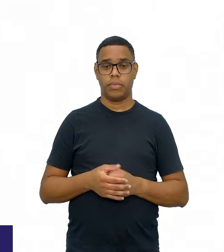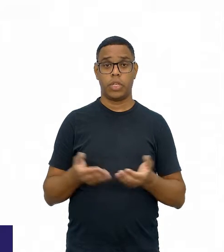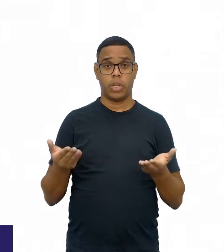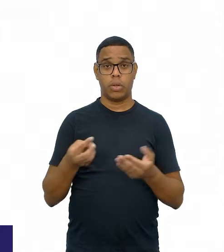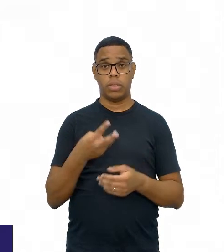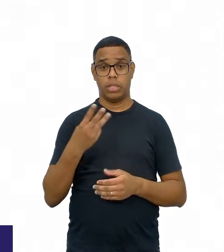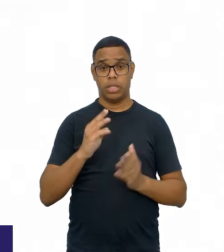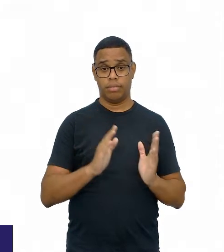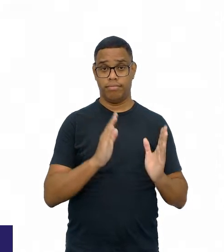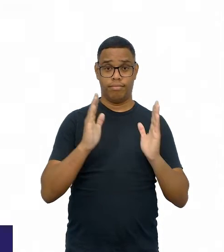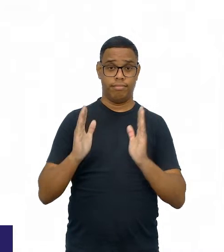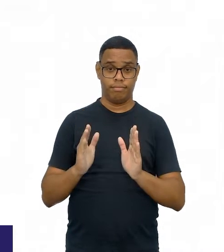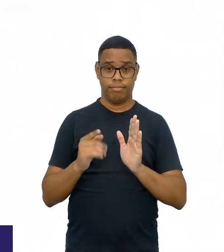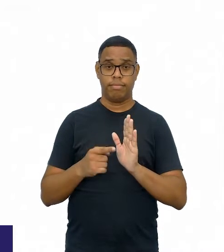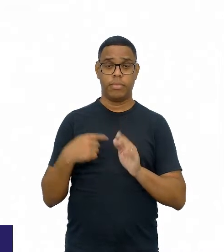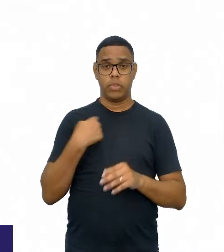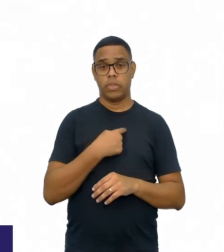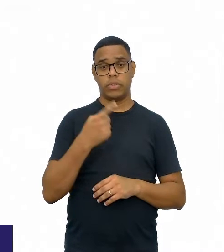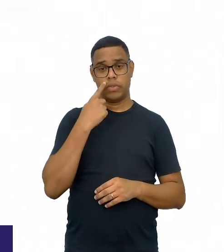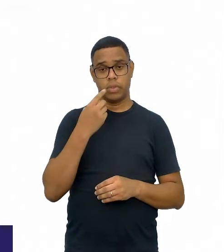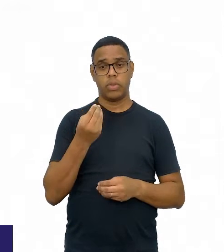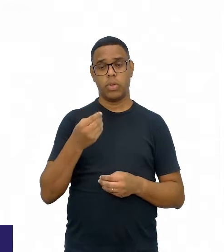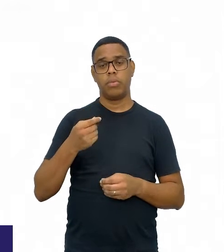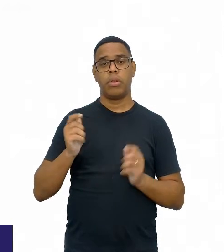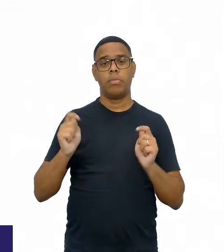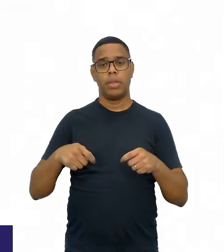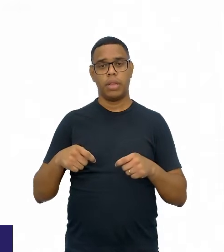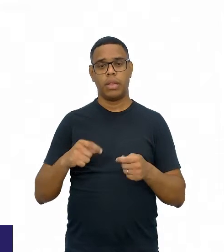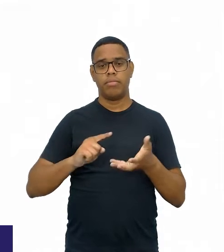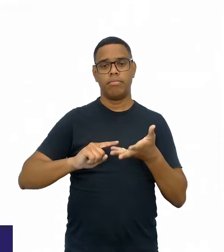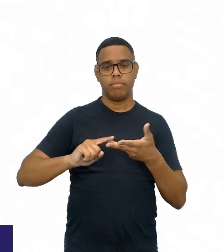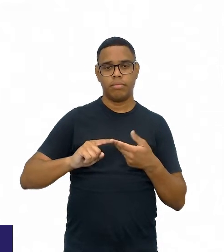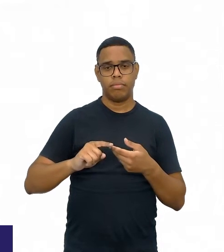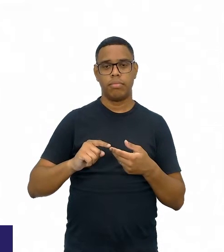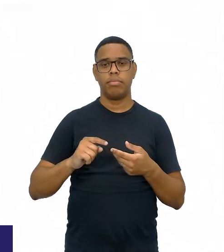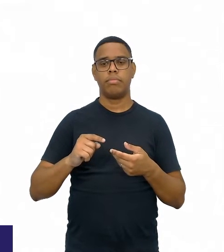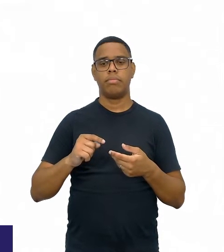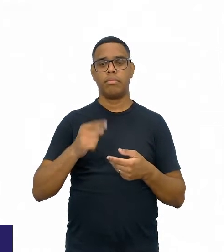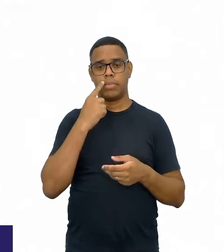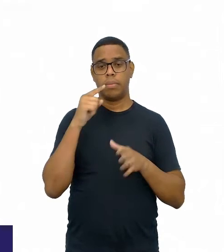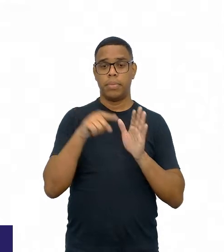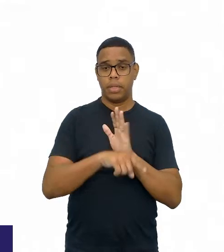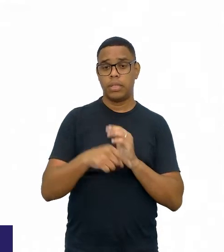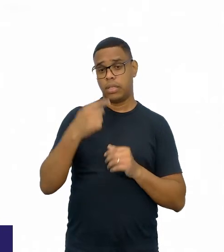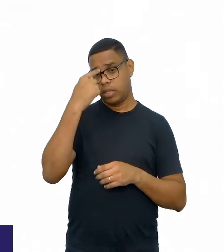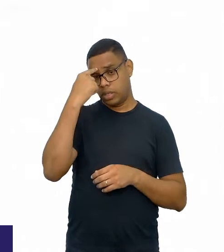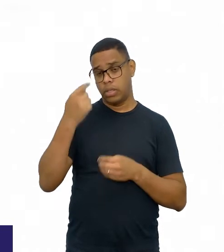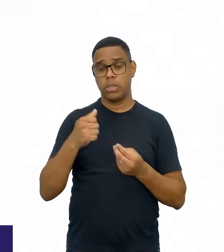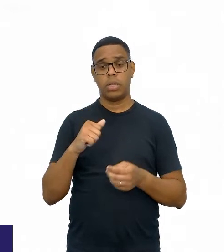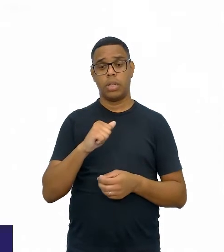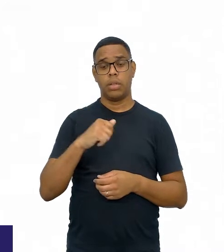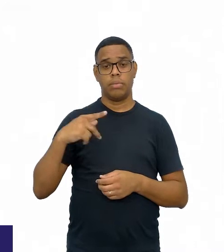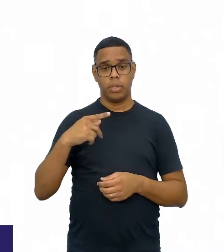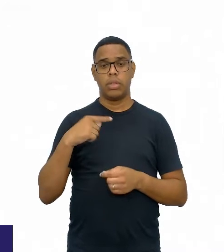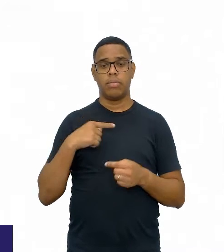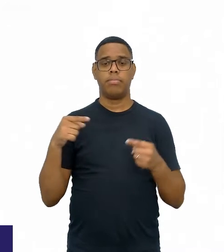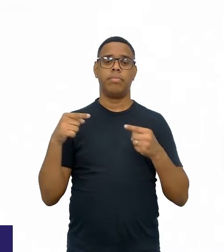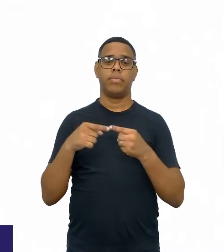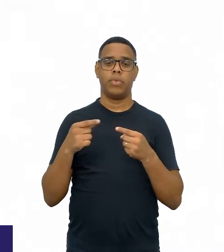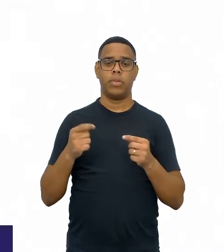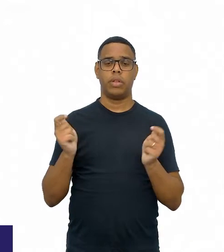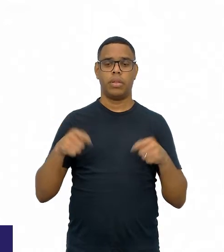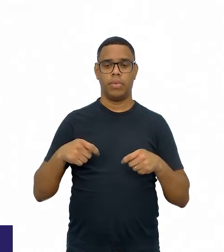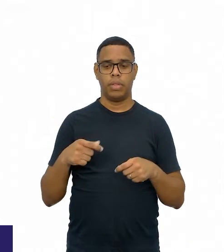Neste terceiro momento, então, nós vamos olhar para algumas para algumas questões da AP que se relacionam com